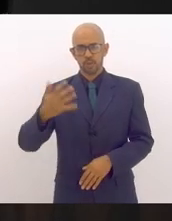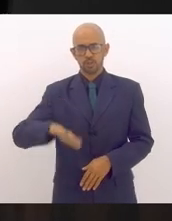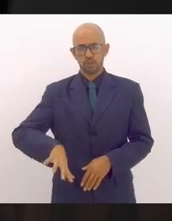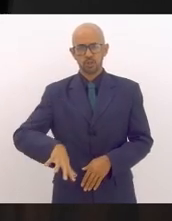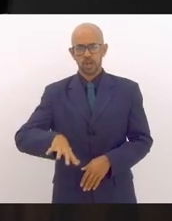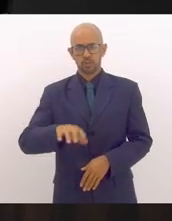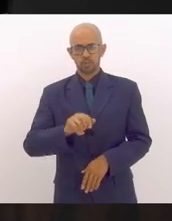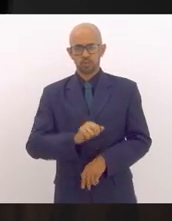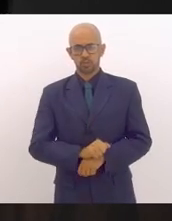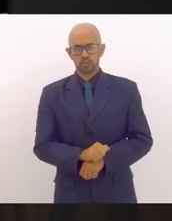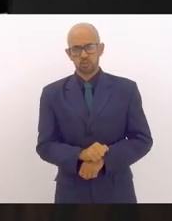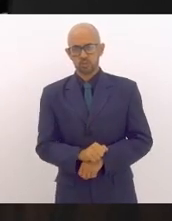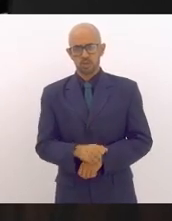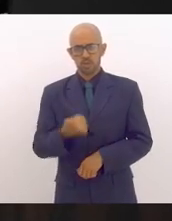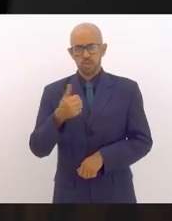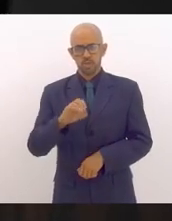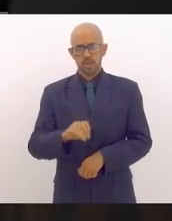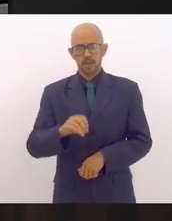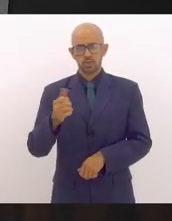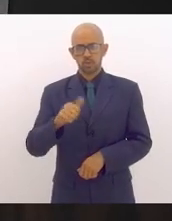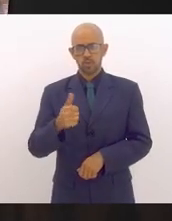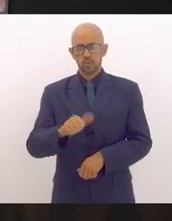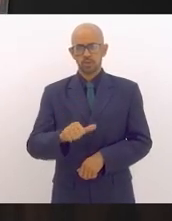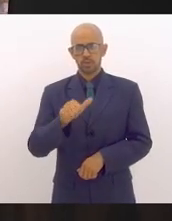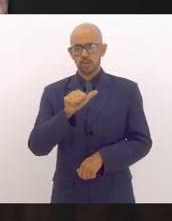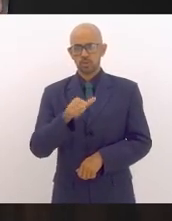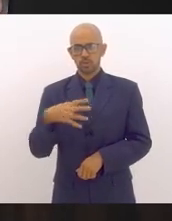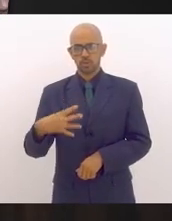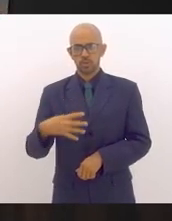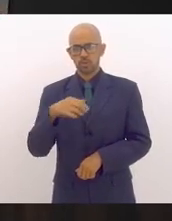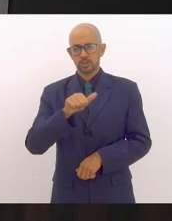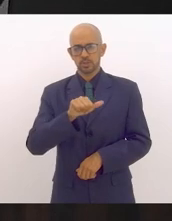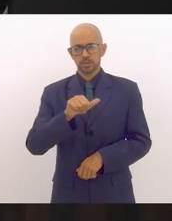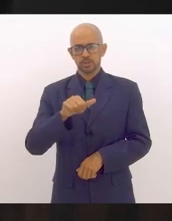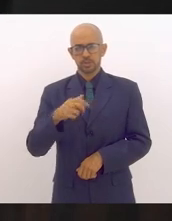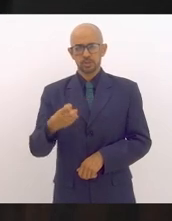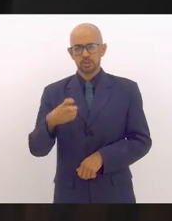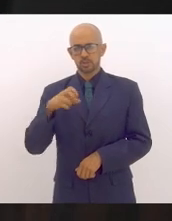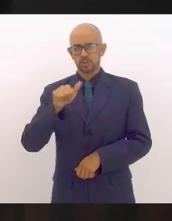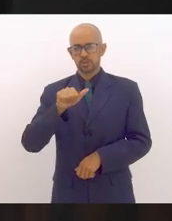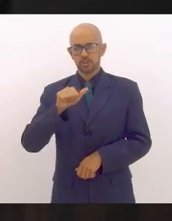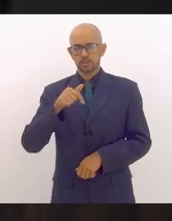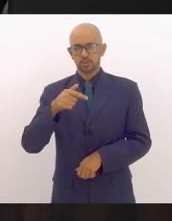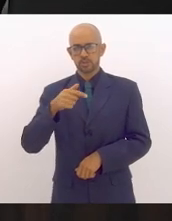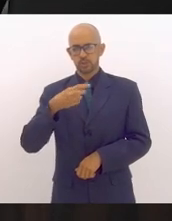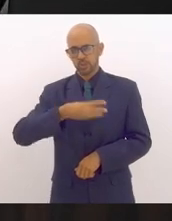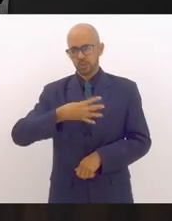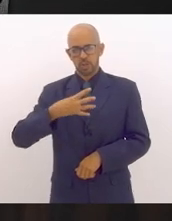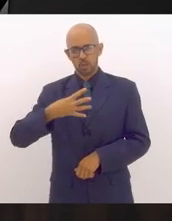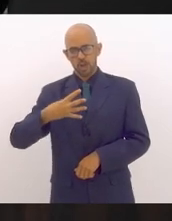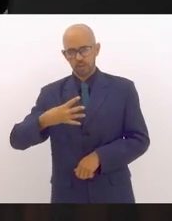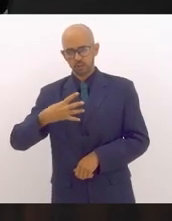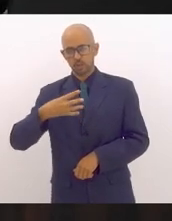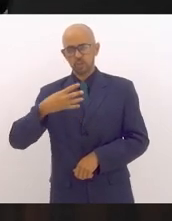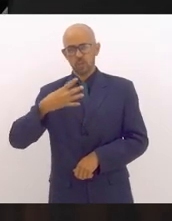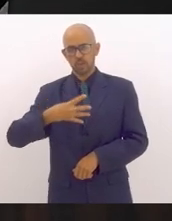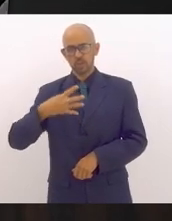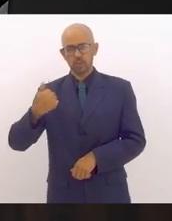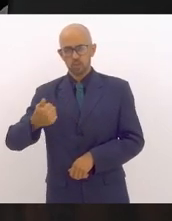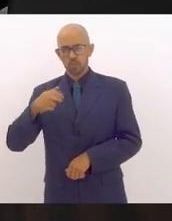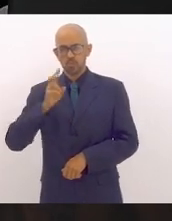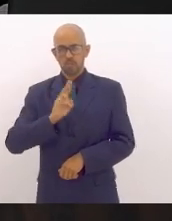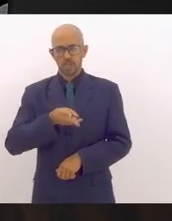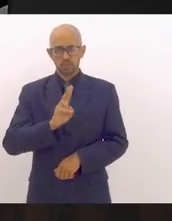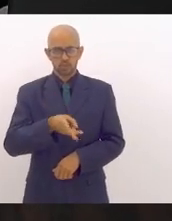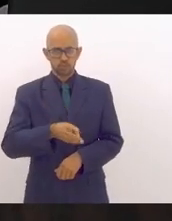Rejeitados: 10, 11, 14, 15, 21, 25, 27, 28, 34 e 41. Mantido: